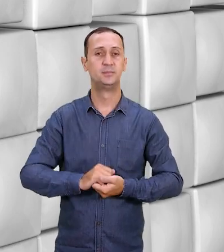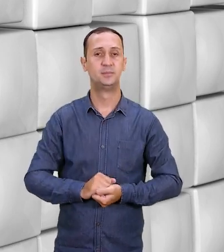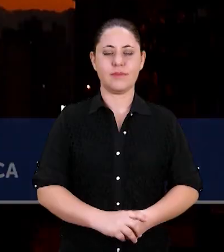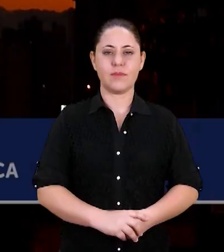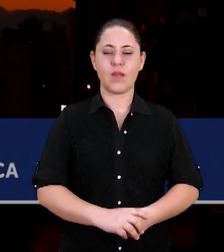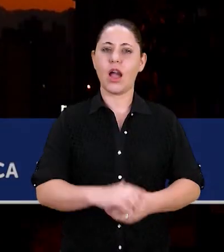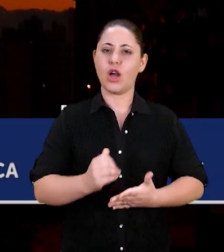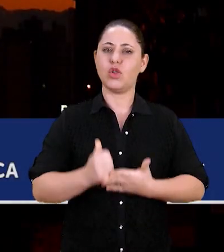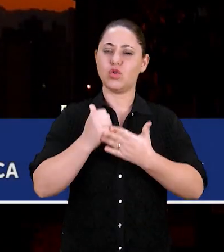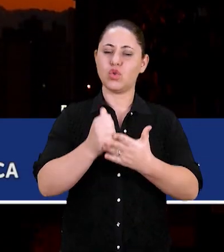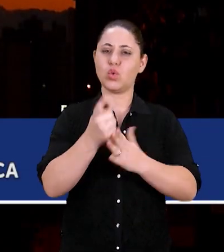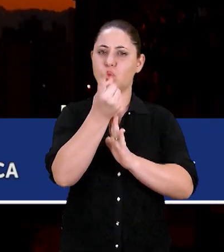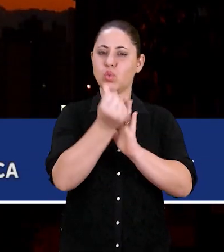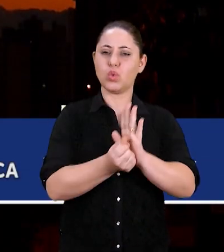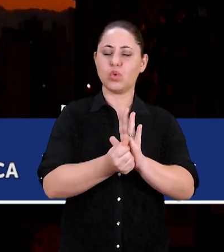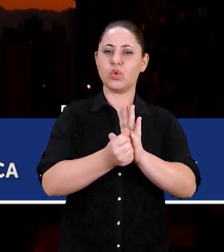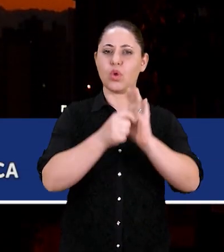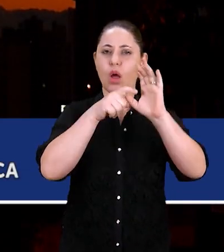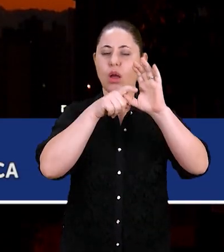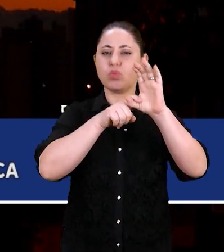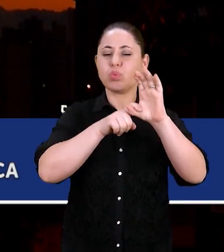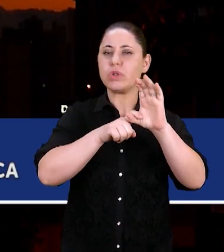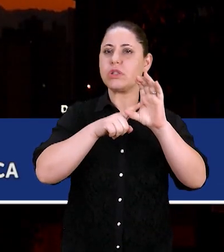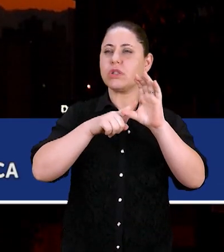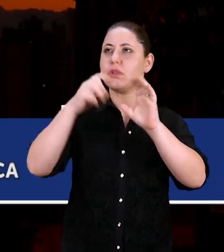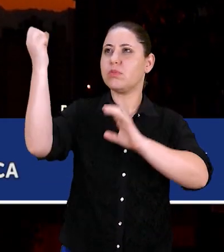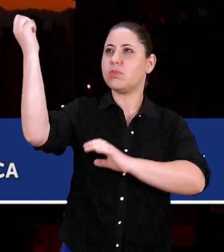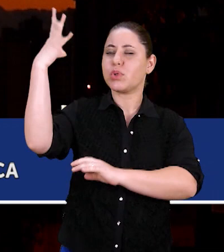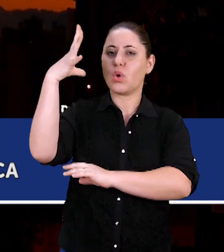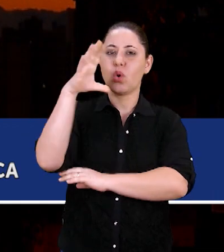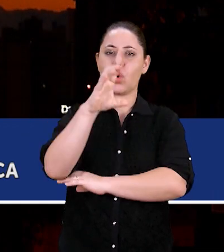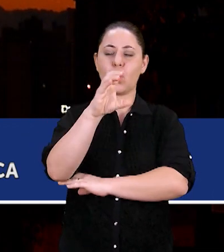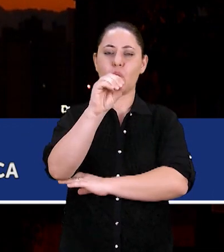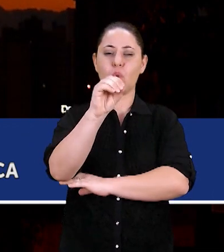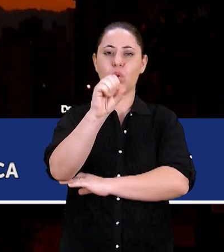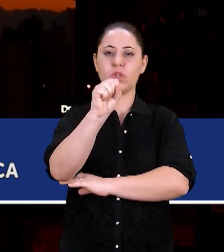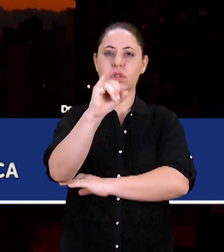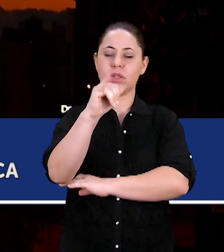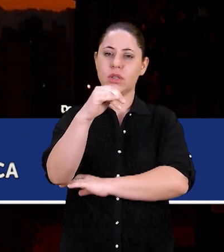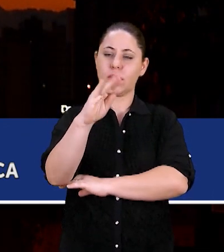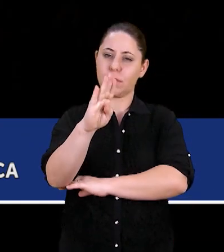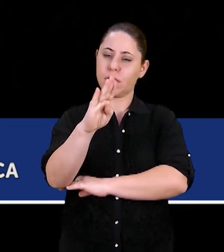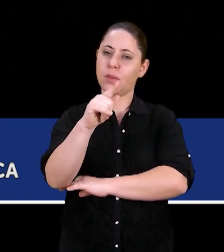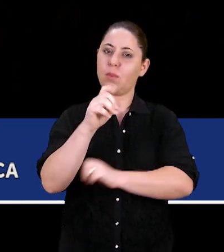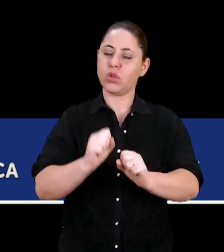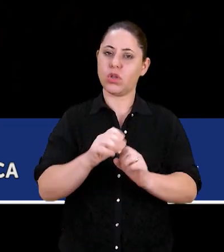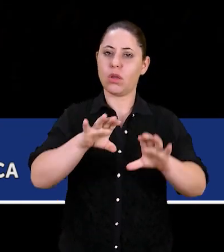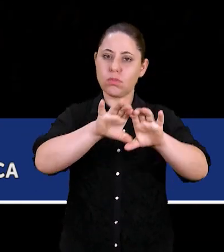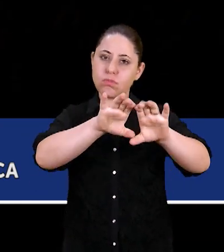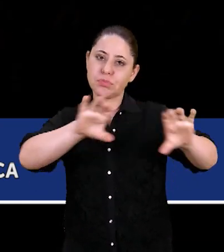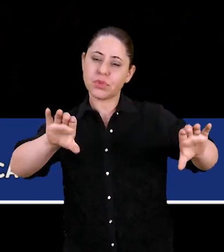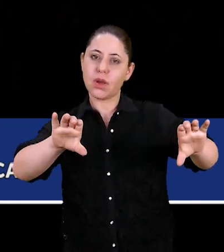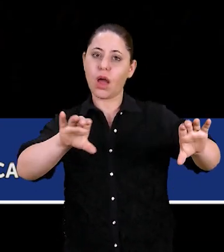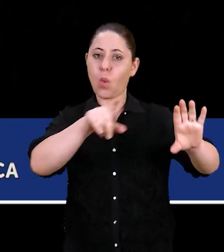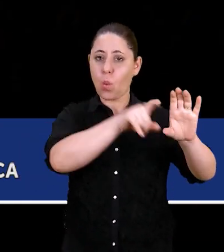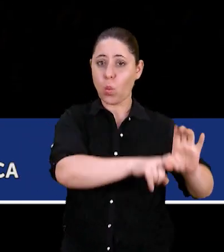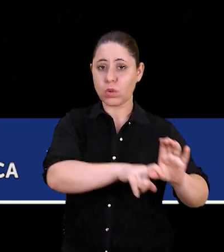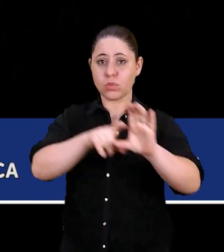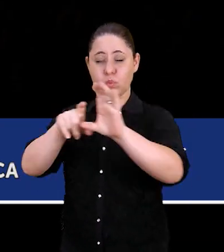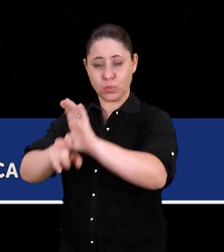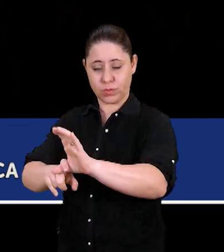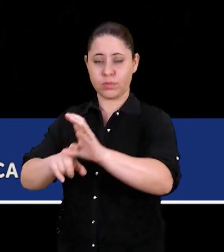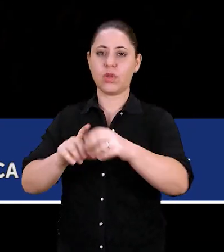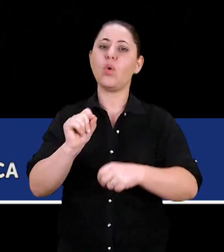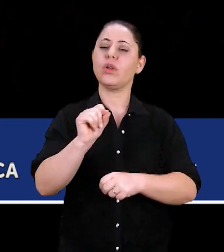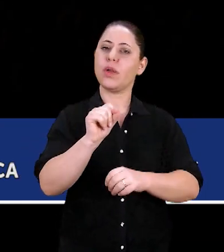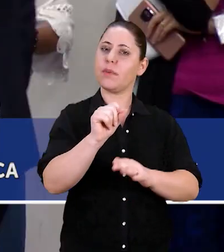energia. A contribuição para o custeio da iluminação pública dos municípios, a COSIP, poderá ter cobrança em separado nas contas